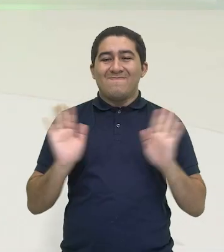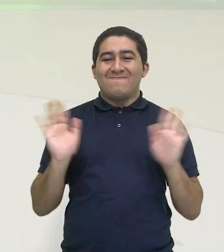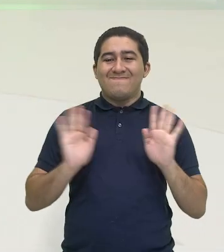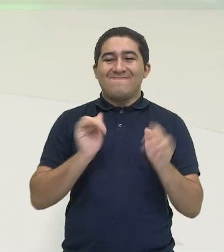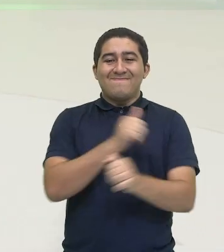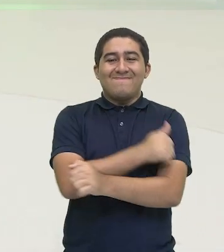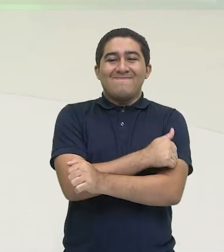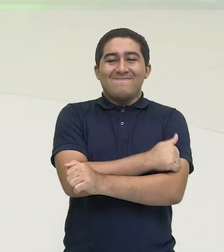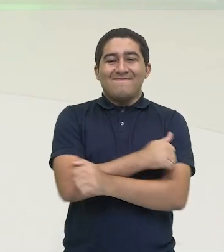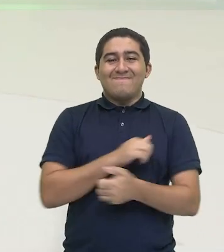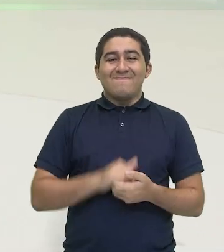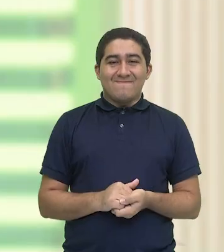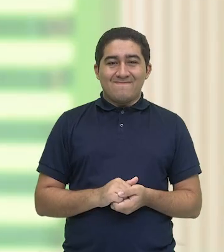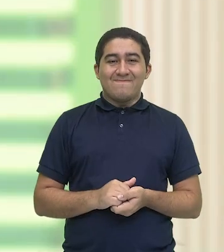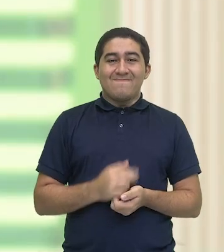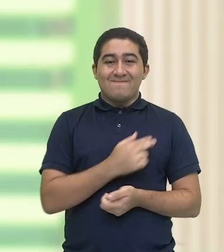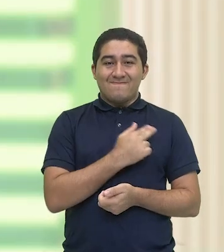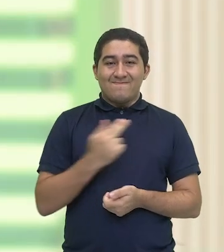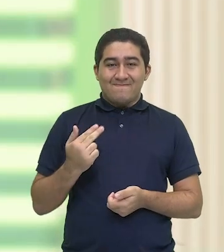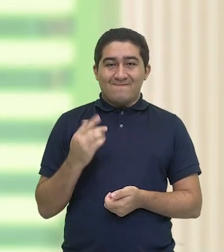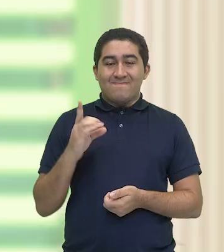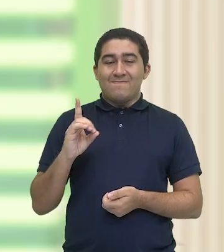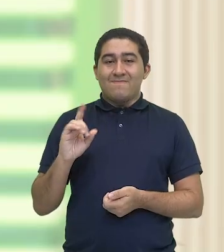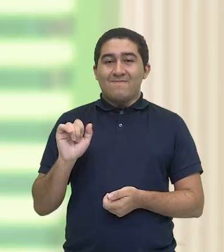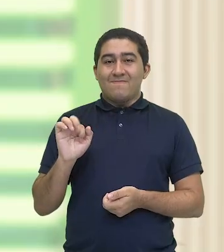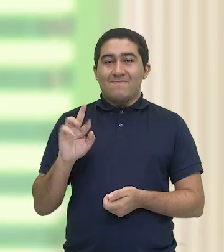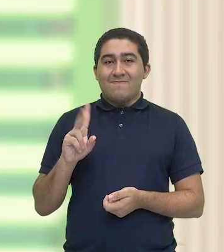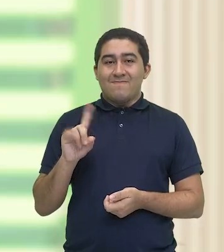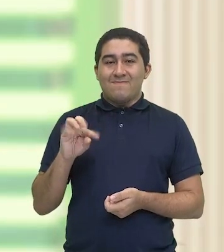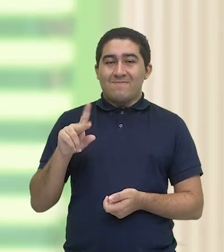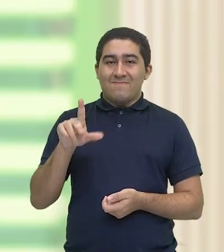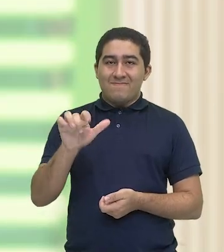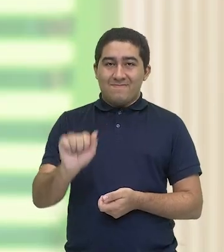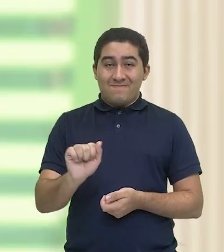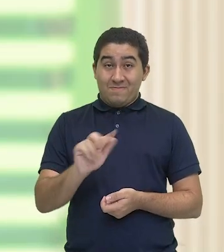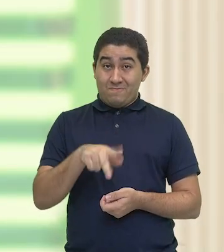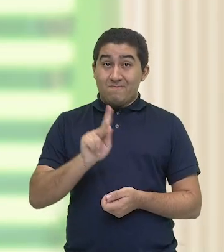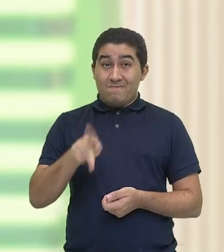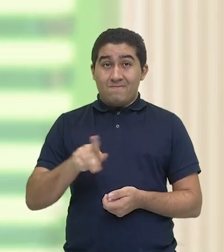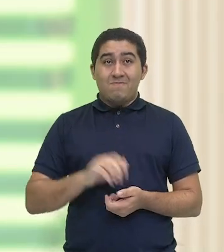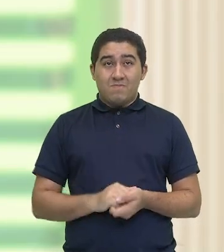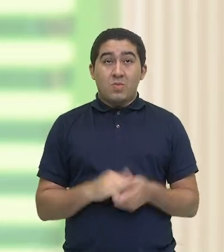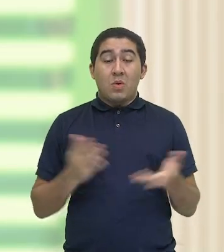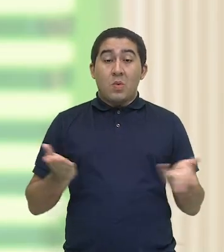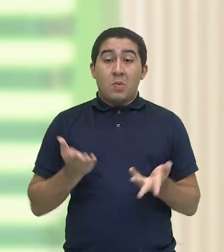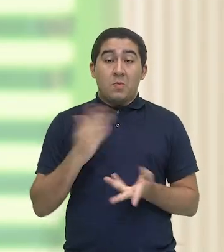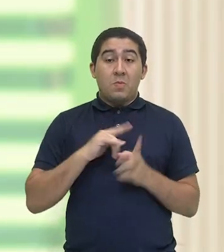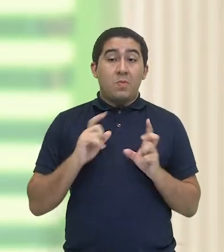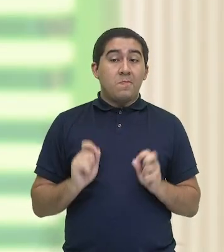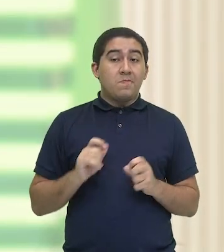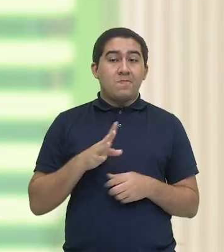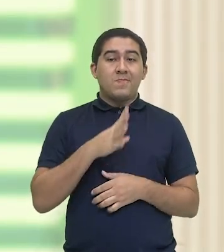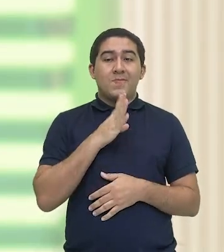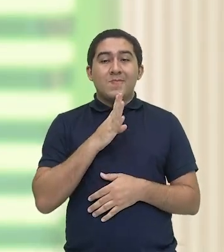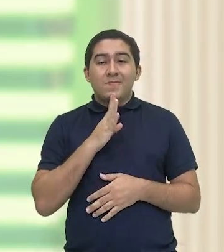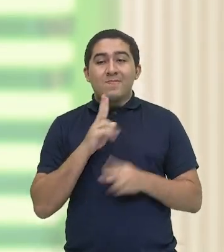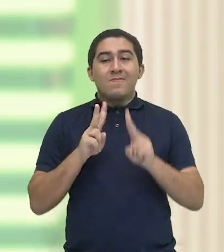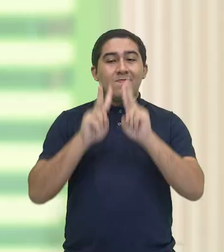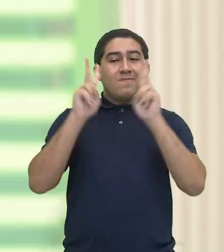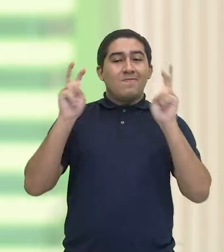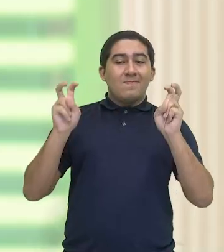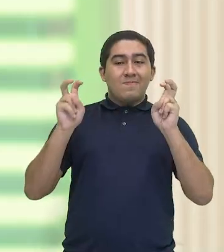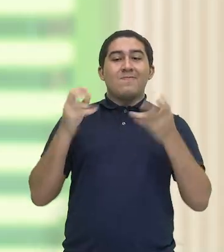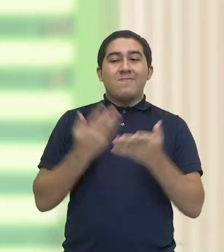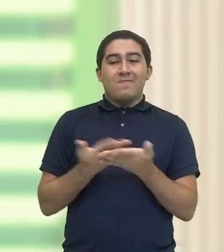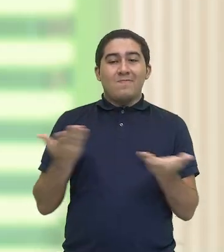Olá, estudantes! Eu sou a professora Darlinda Monteiro e agora vamos conhecer o